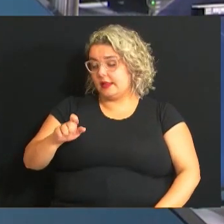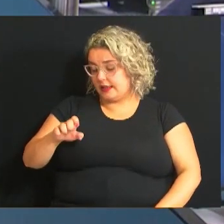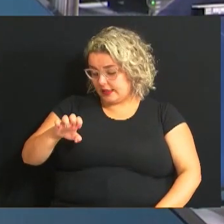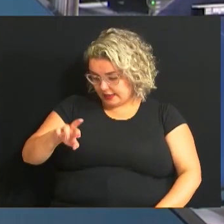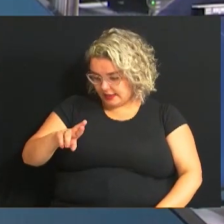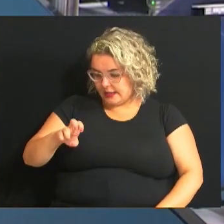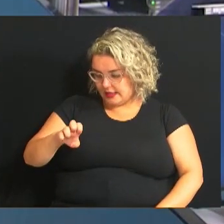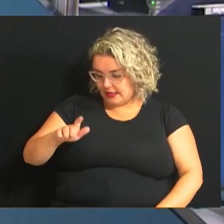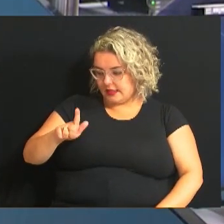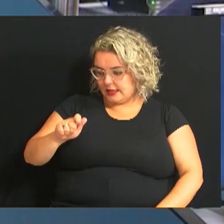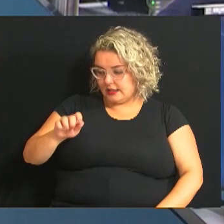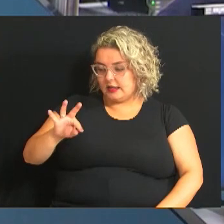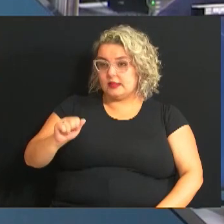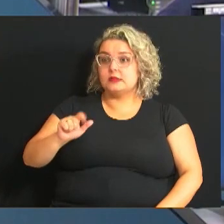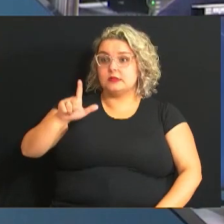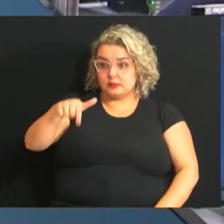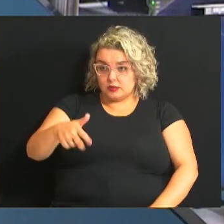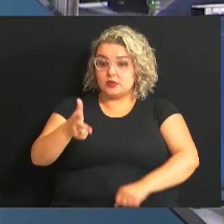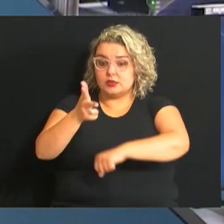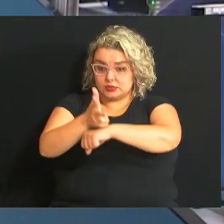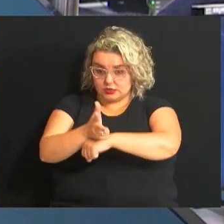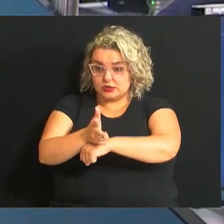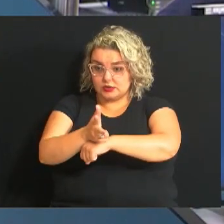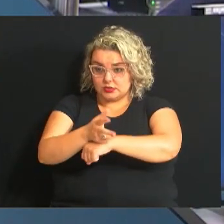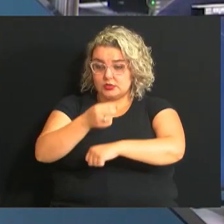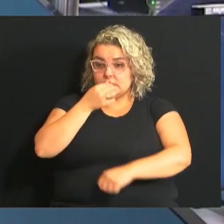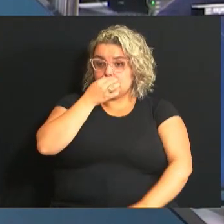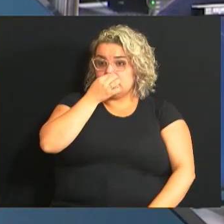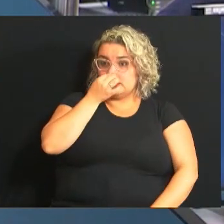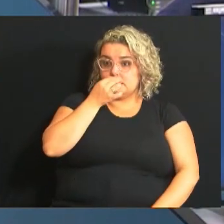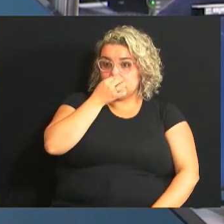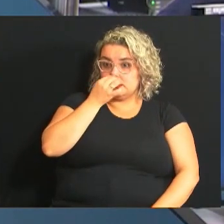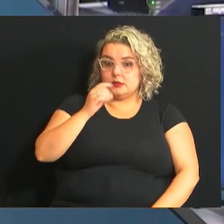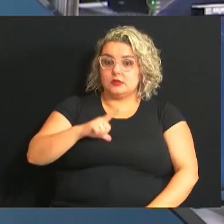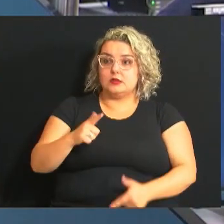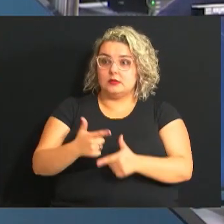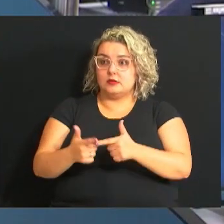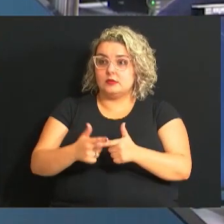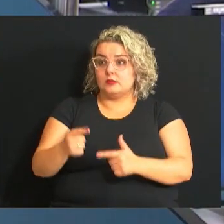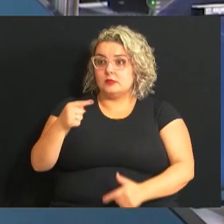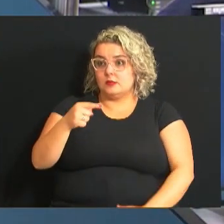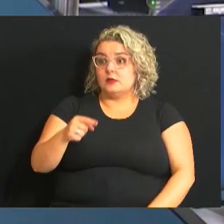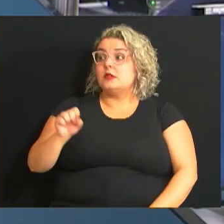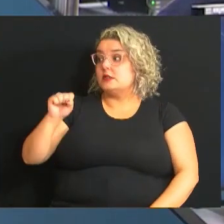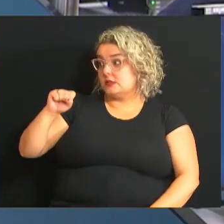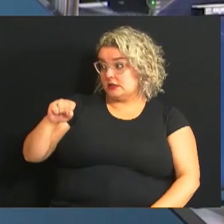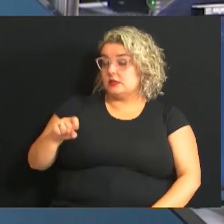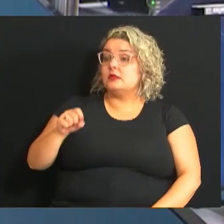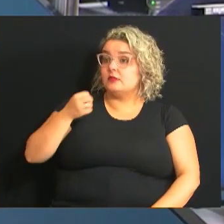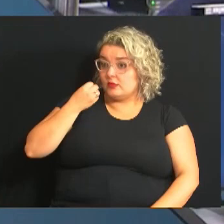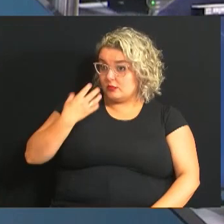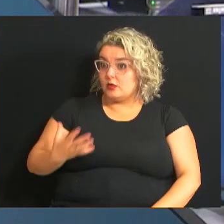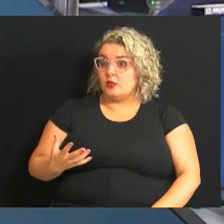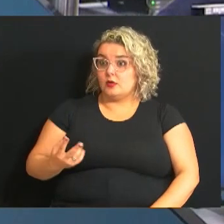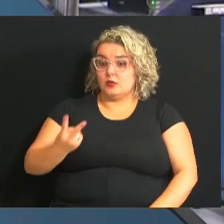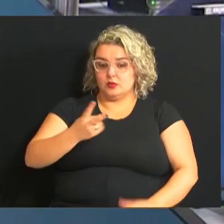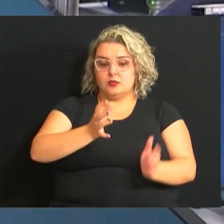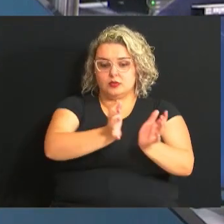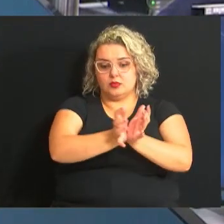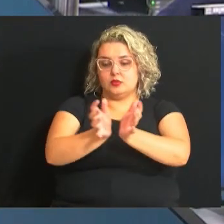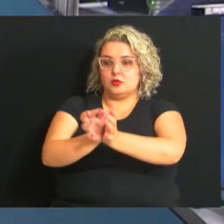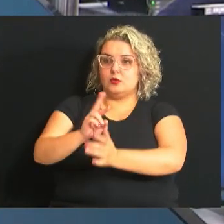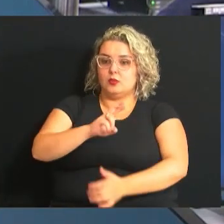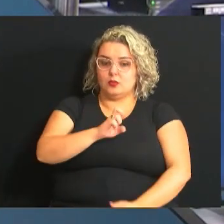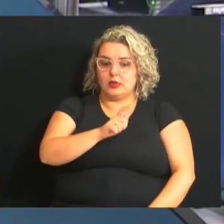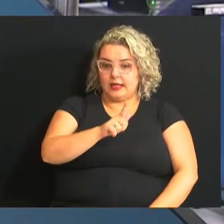depois que eles colocaram, né, as câmeras, houve um probleminha lá, né? Foi muito útil, porque Sim. Hoje os dois clubes, tanto o Regatas como